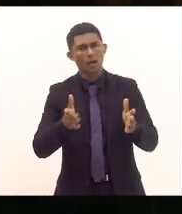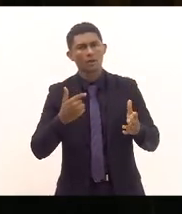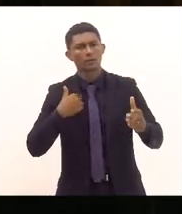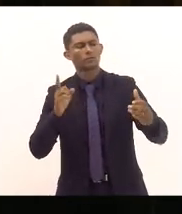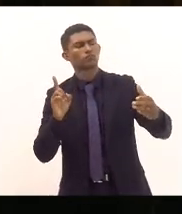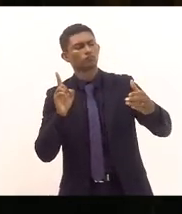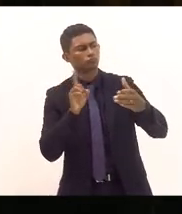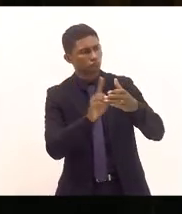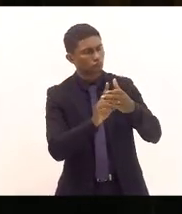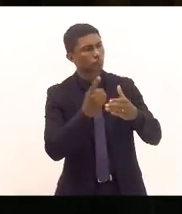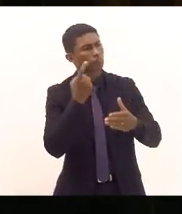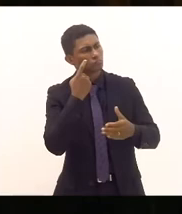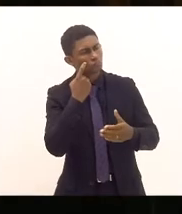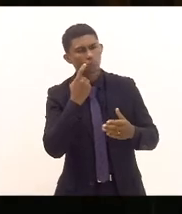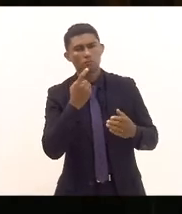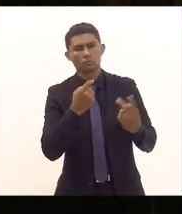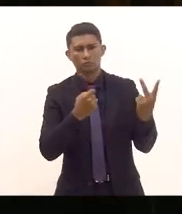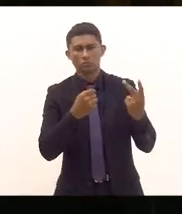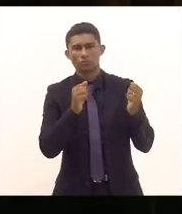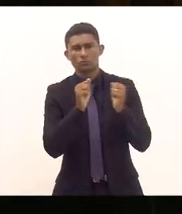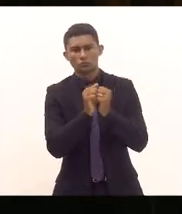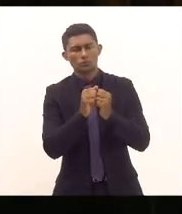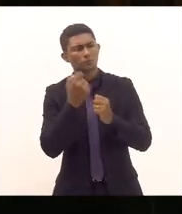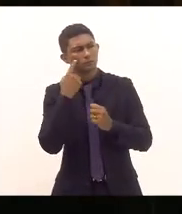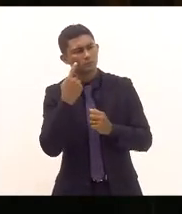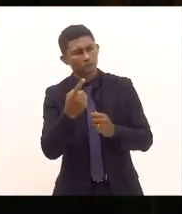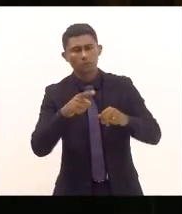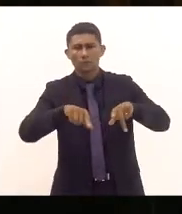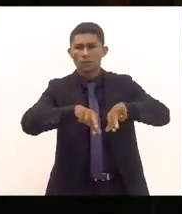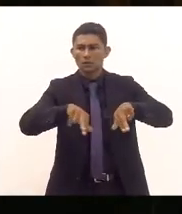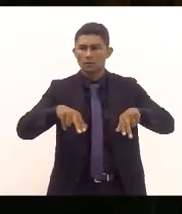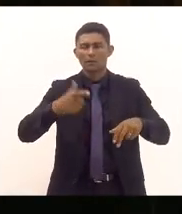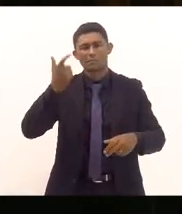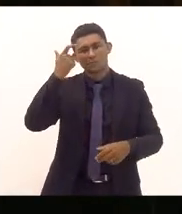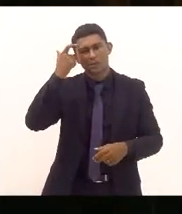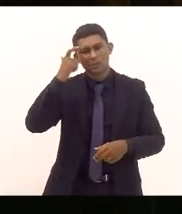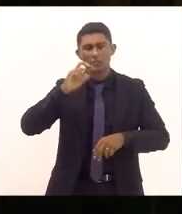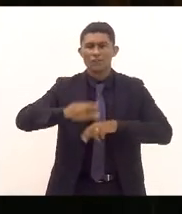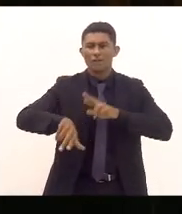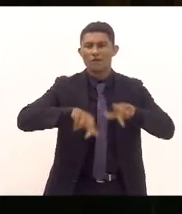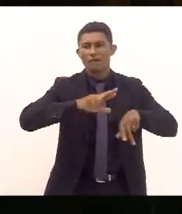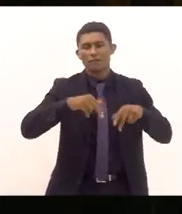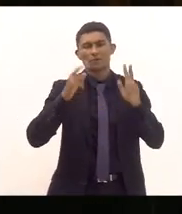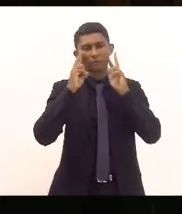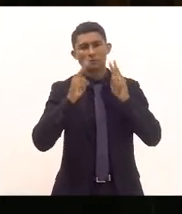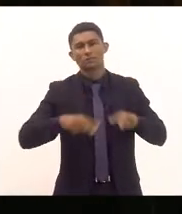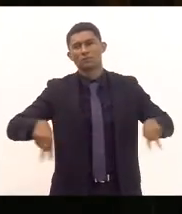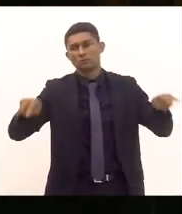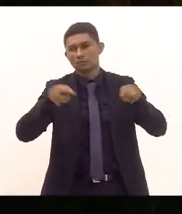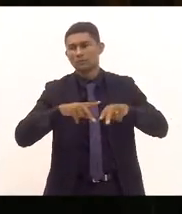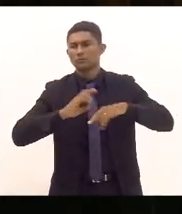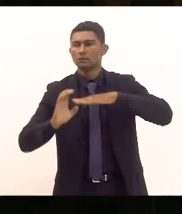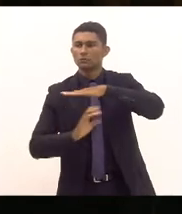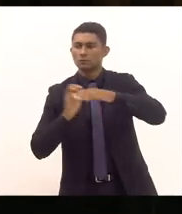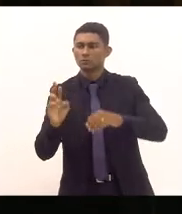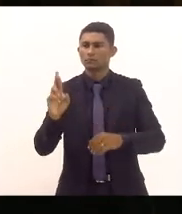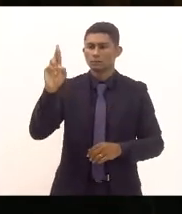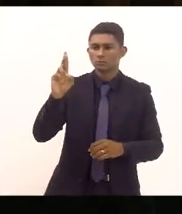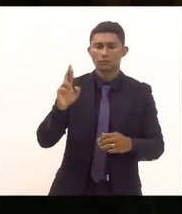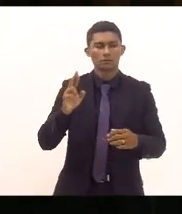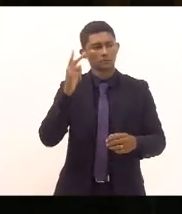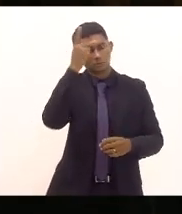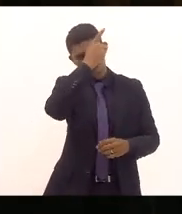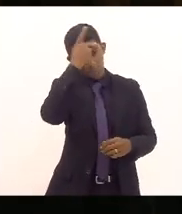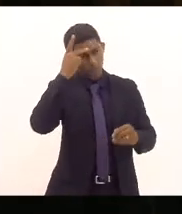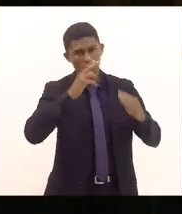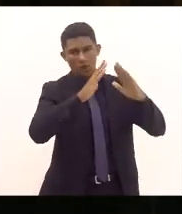estar com a deputado a mocinha a gente percebe diversas Vertentes ideológicas pontos de vistas o empresariado representadas moradores